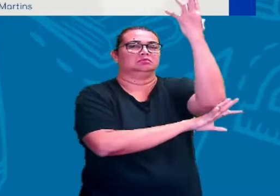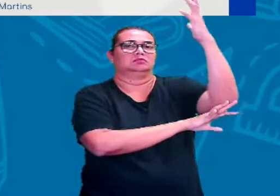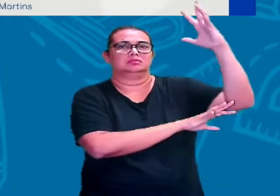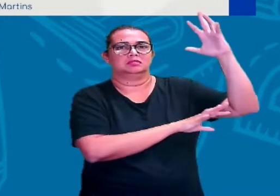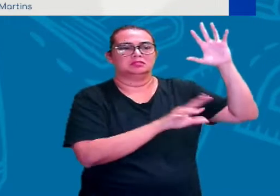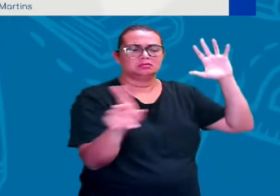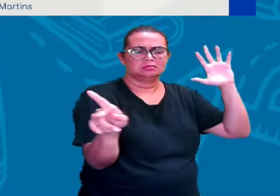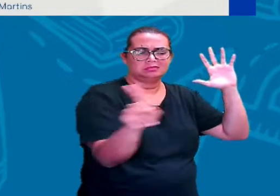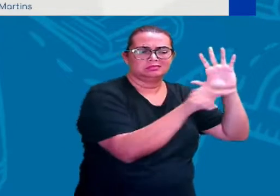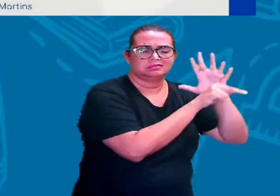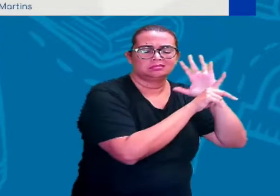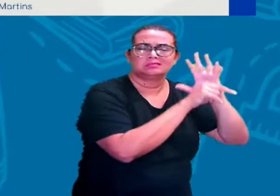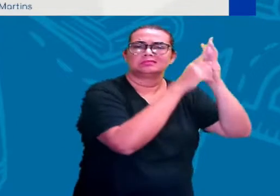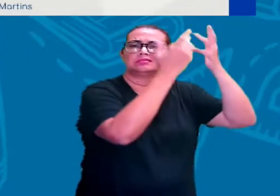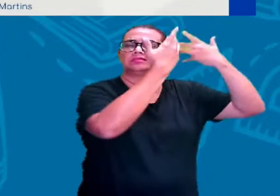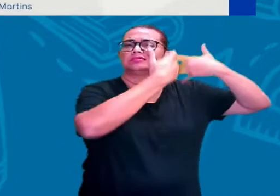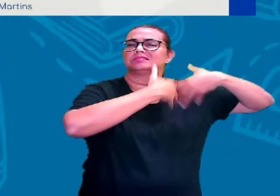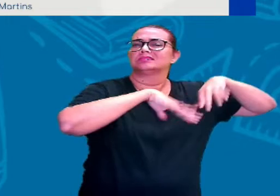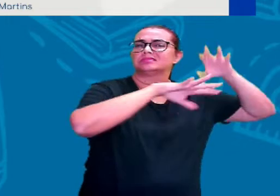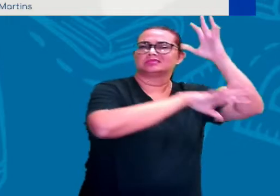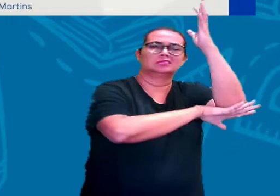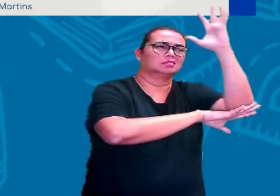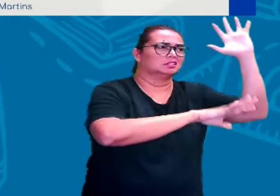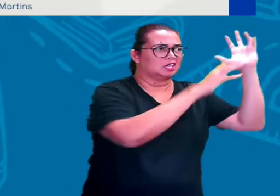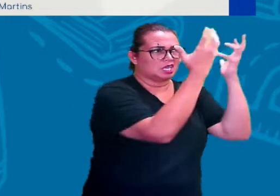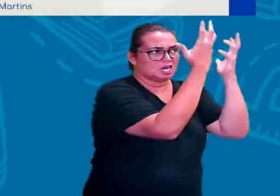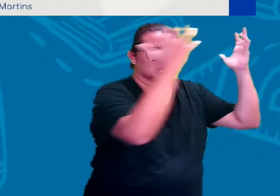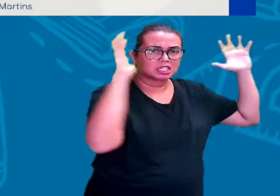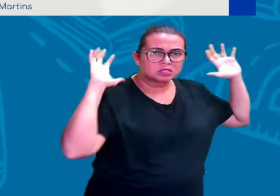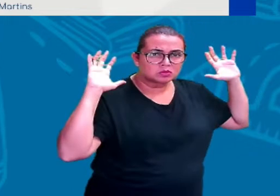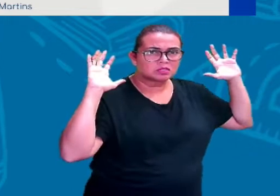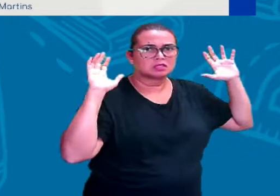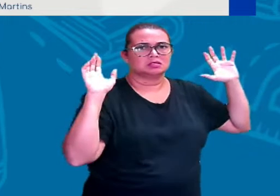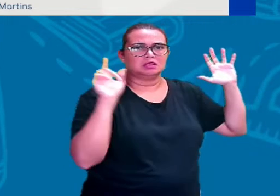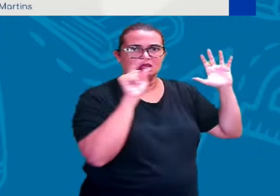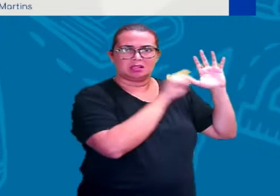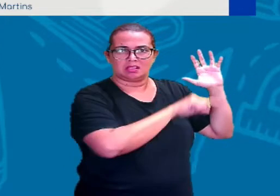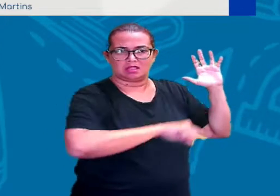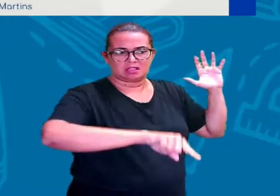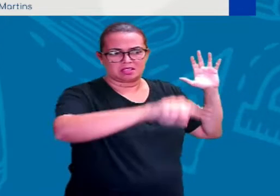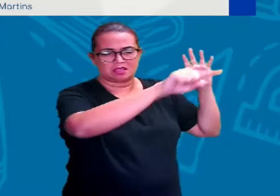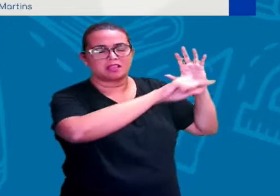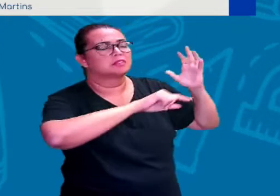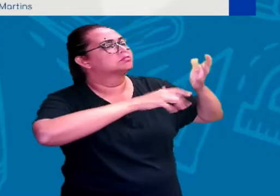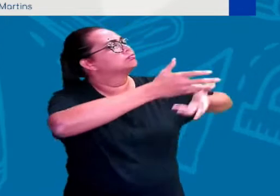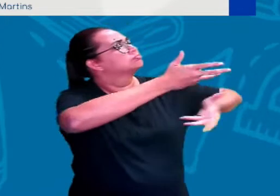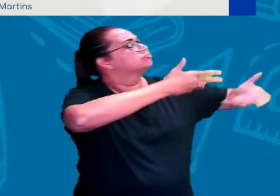da natureza, né? E aí, sendo parte da natureza, eles conseguem se relacionar,